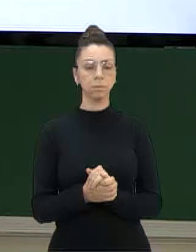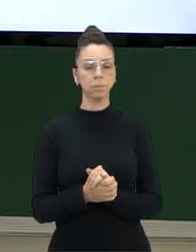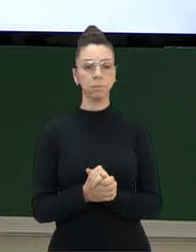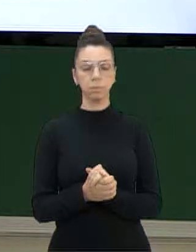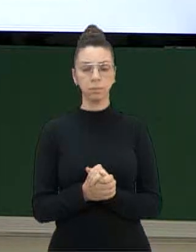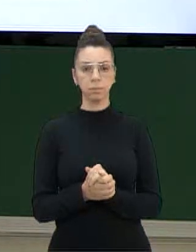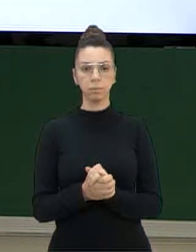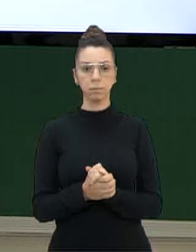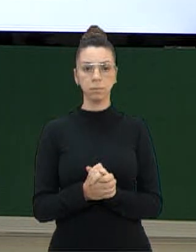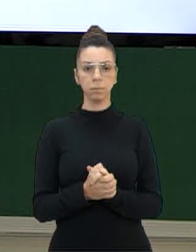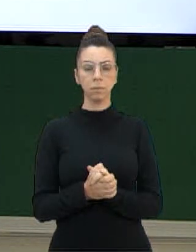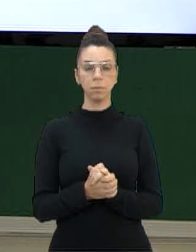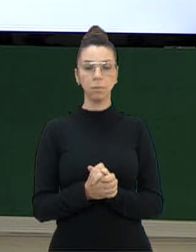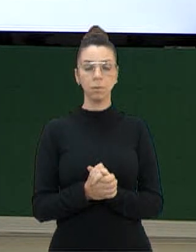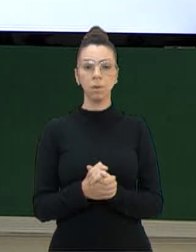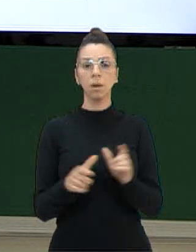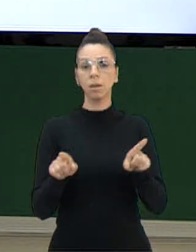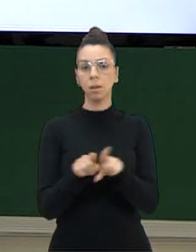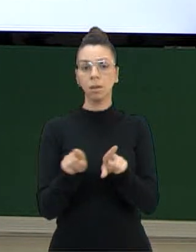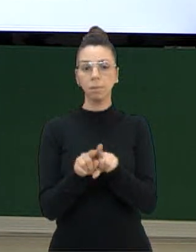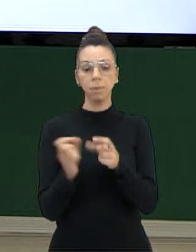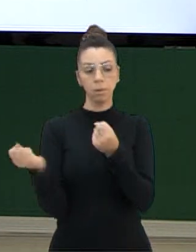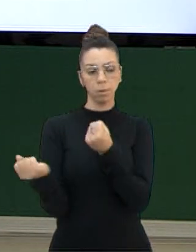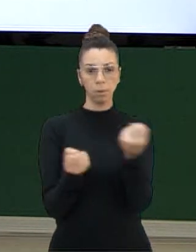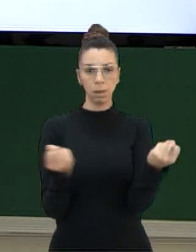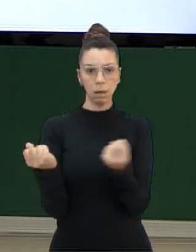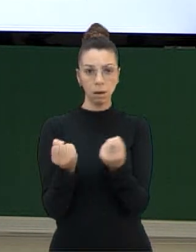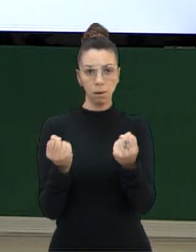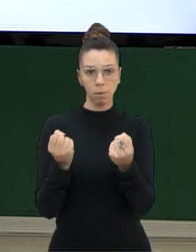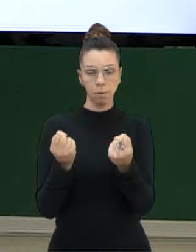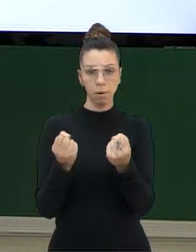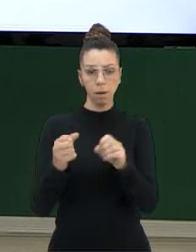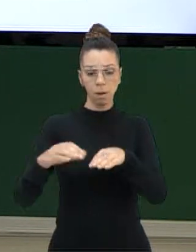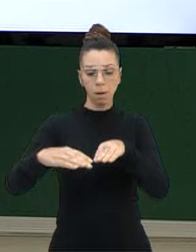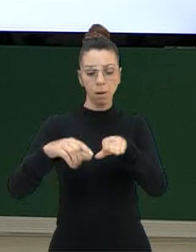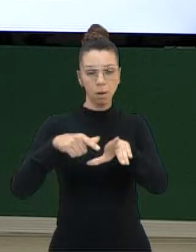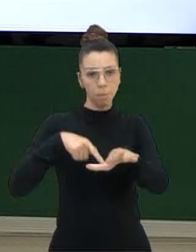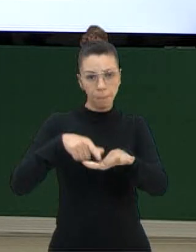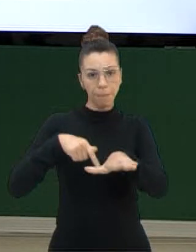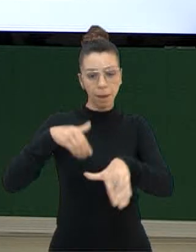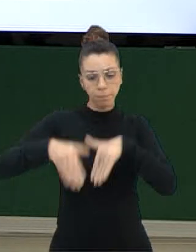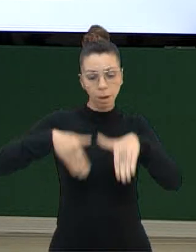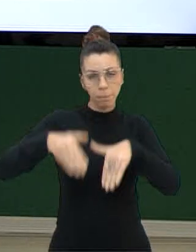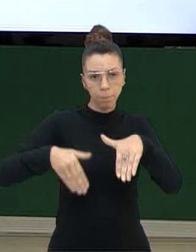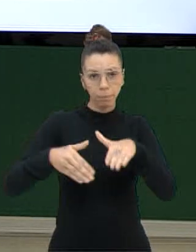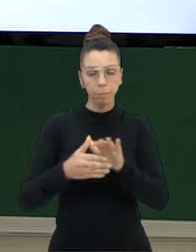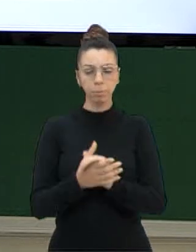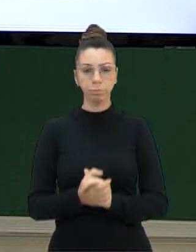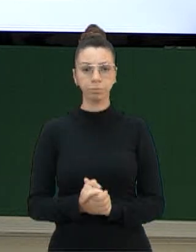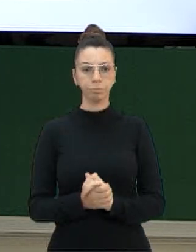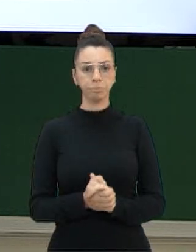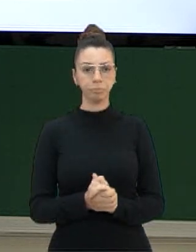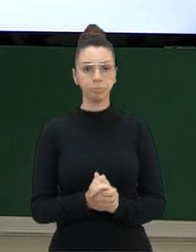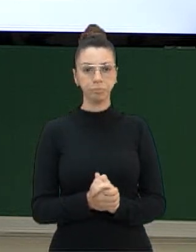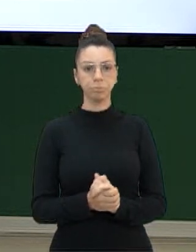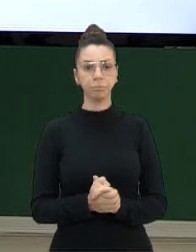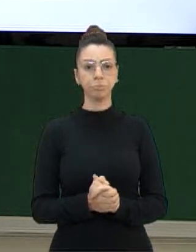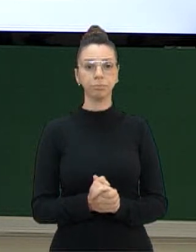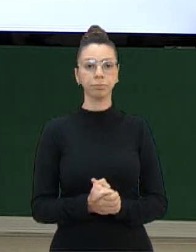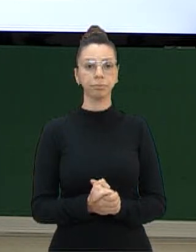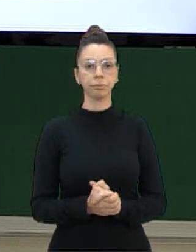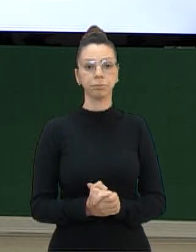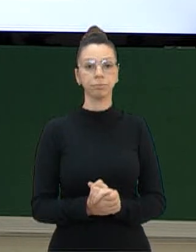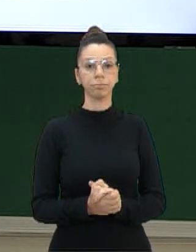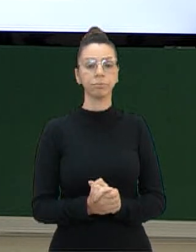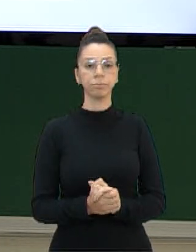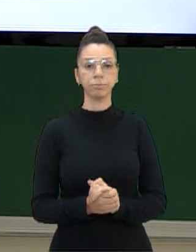famílias, ¿sí? Movido com os pés, perfeito? E que são versões ingeniosas de los modernos aparatos